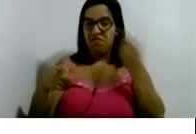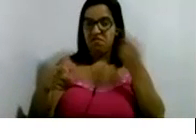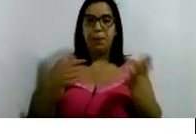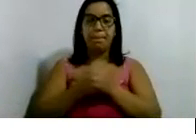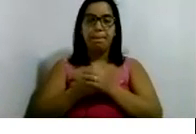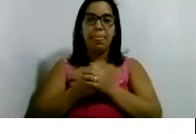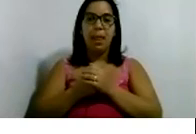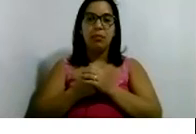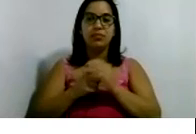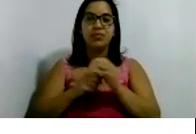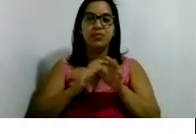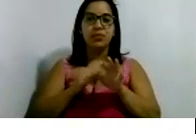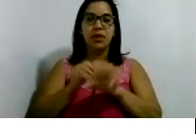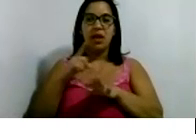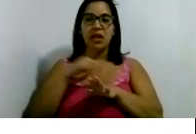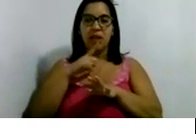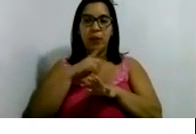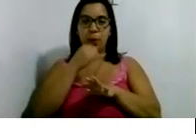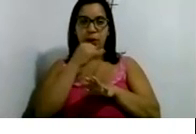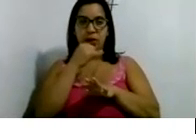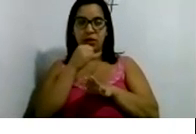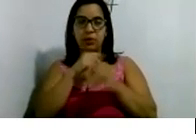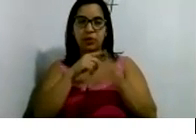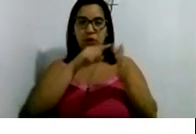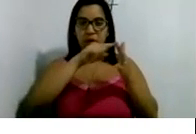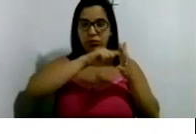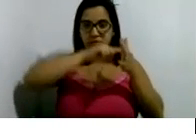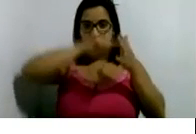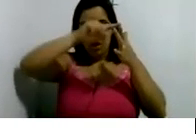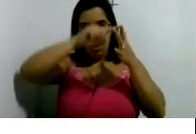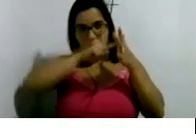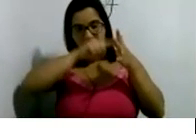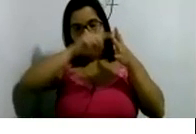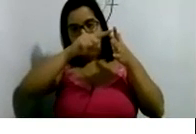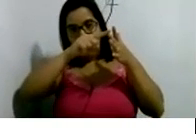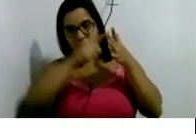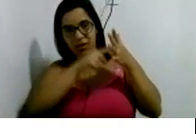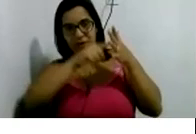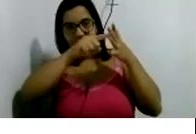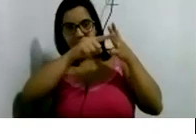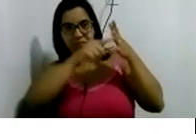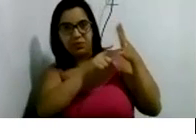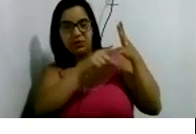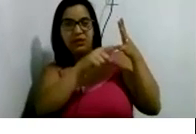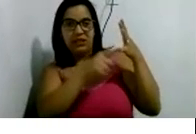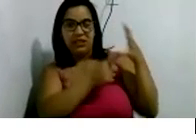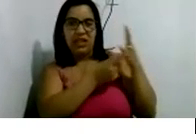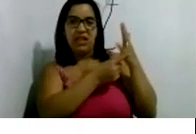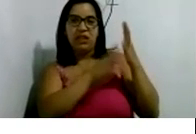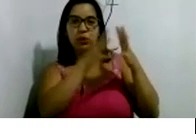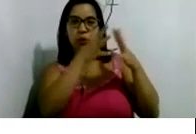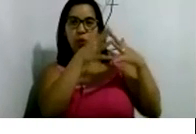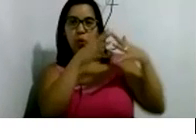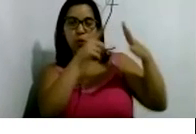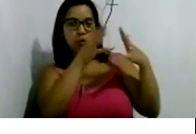tem chanfradura entre os raios digitais nas placas das mãos. Ou seja, a gente já tem separação em parte dos